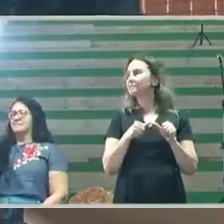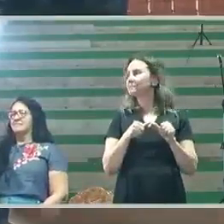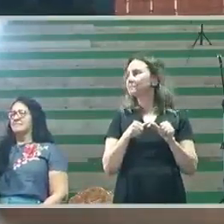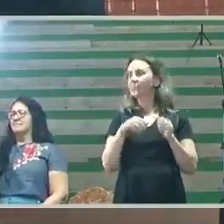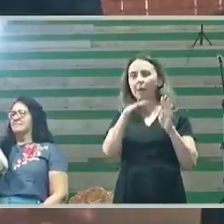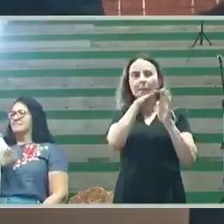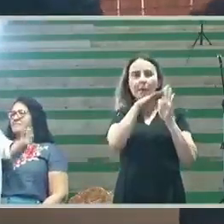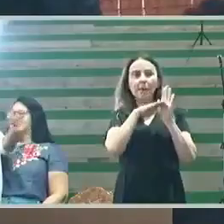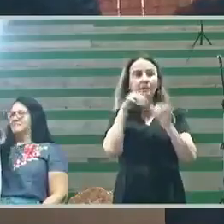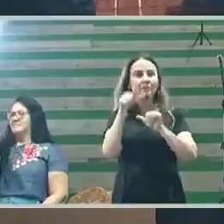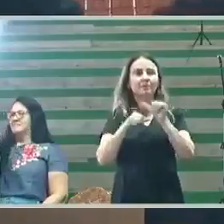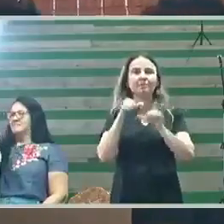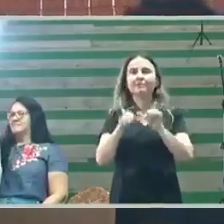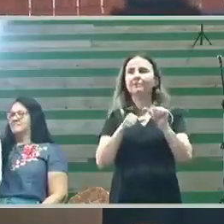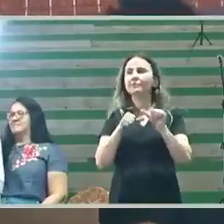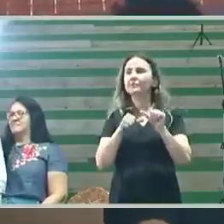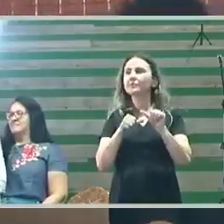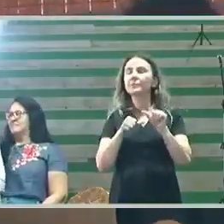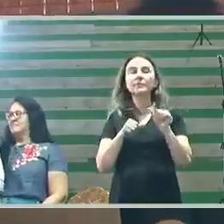eu queria aqui de dois em dois,